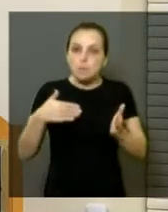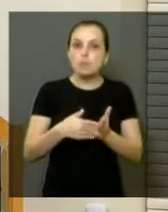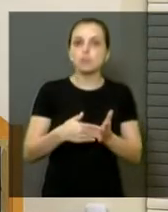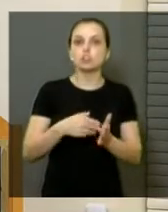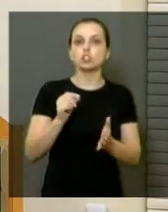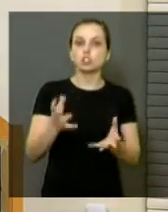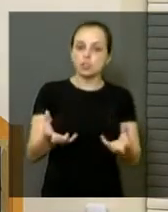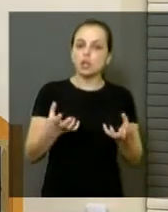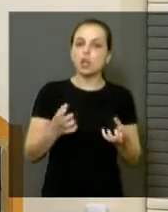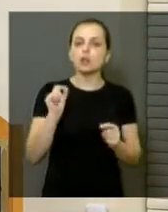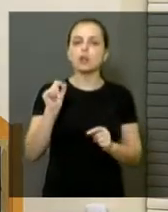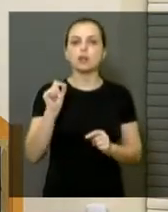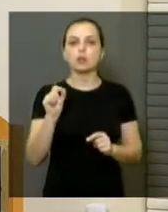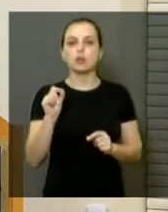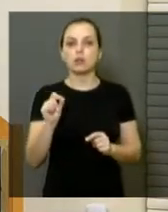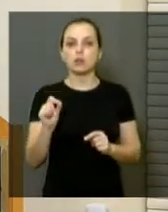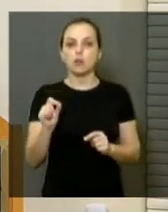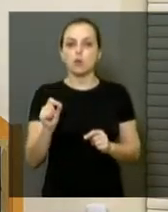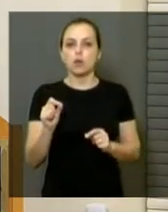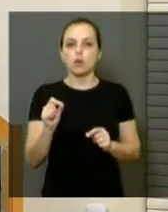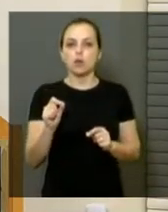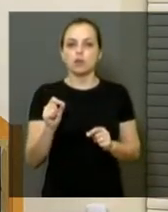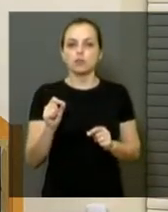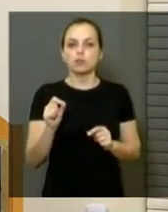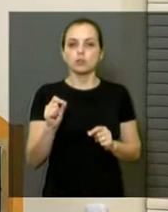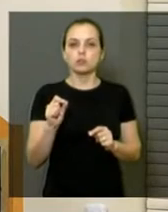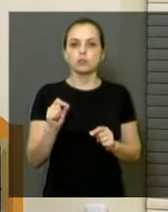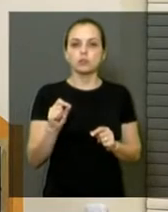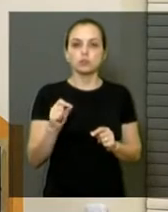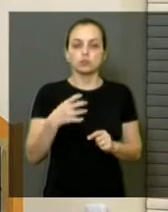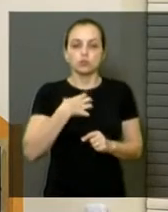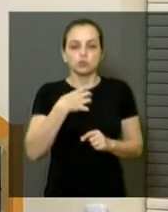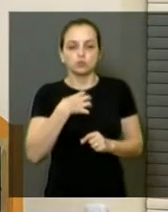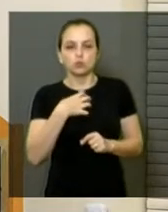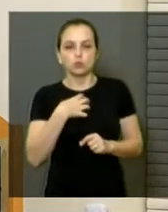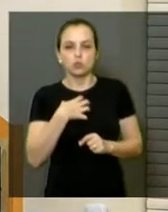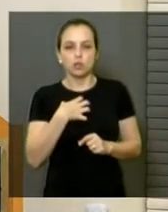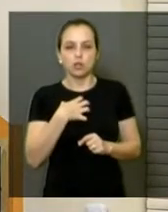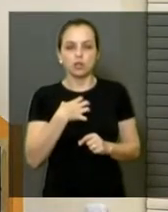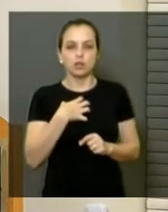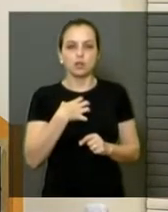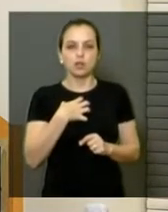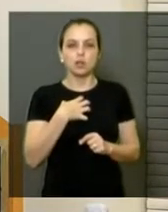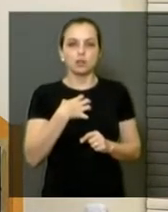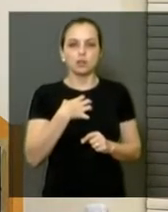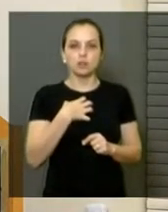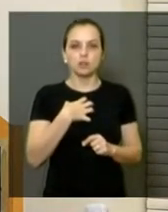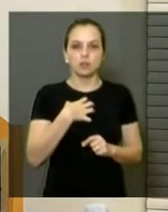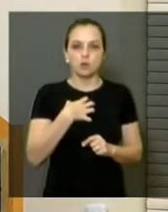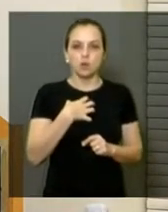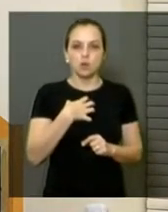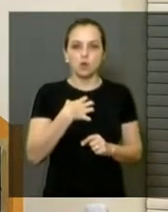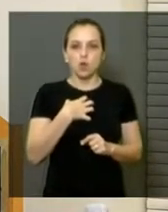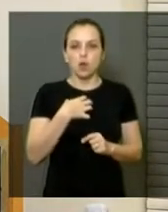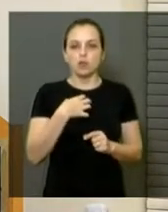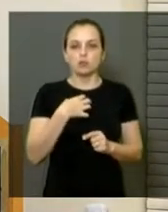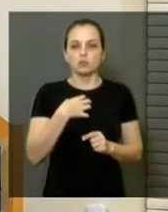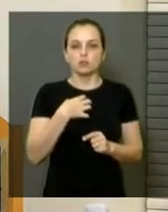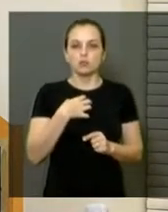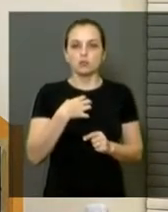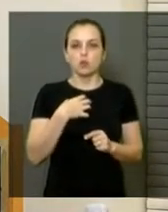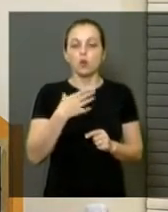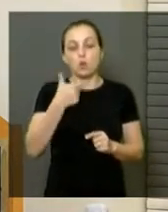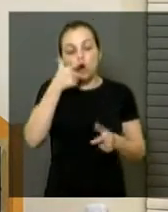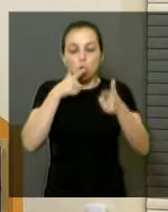querer, com isso, intimidar para, de uma forma completamente democrática e desrespeitosa, ganhar a maioria